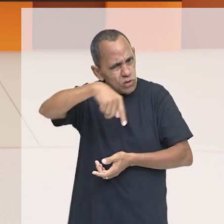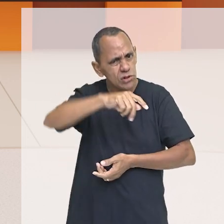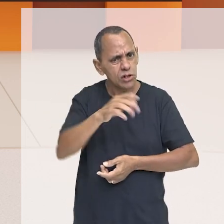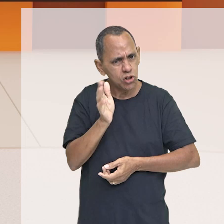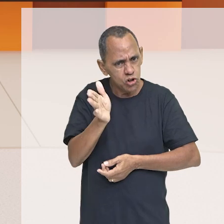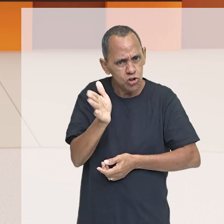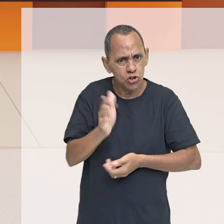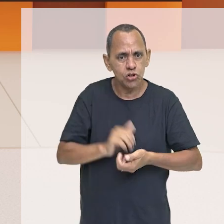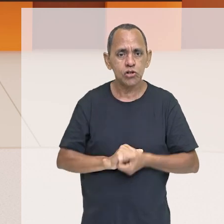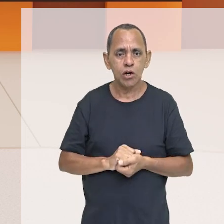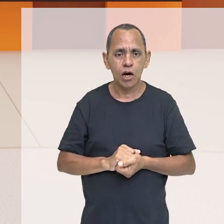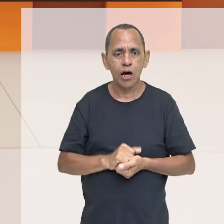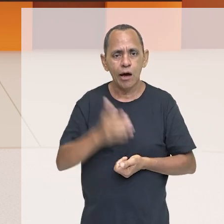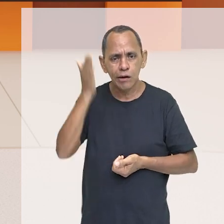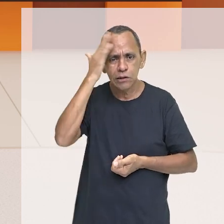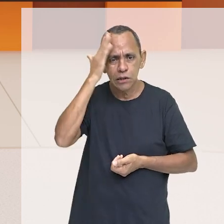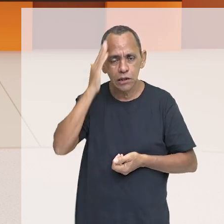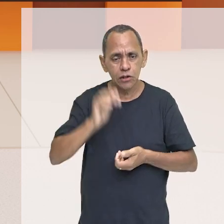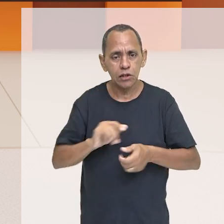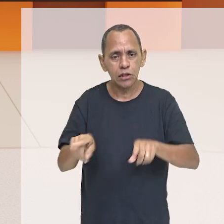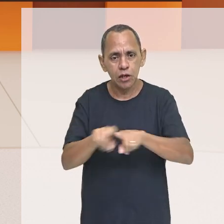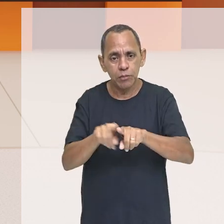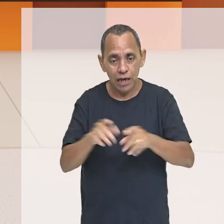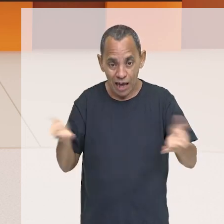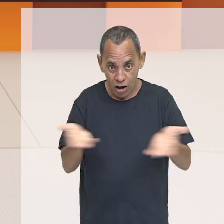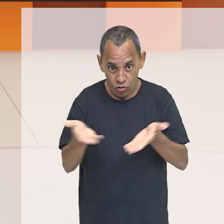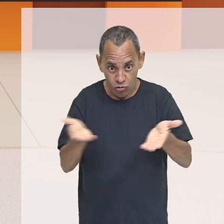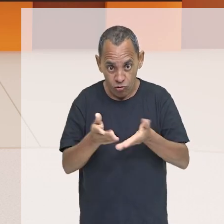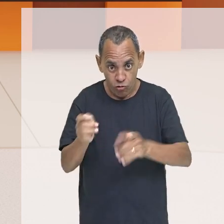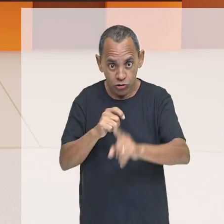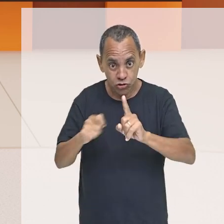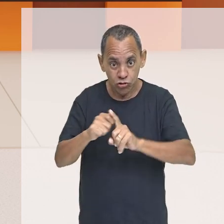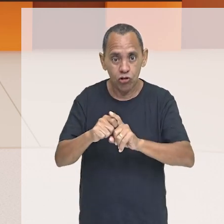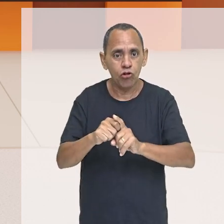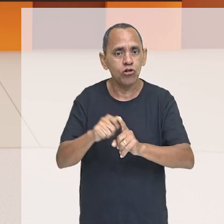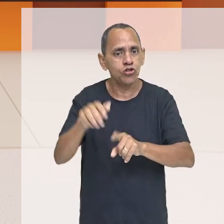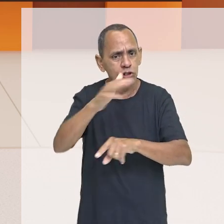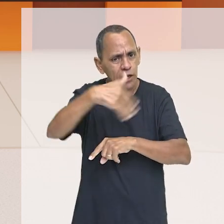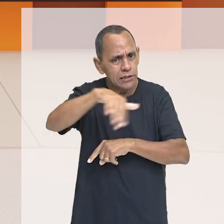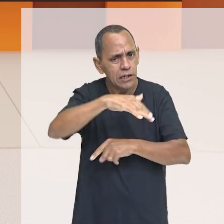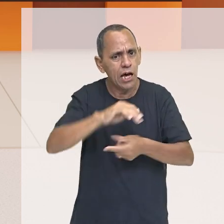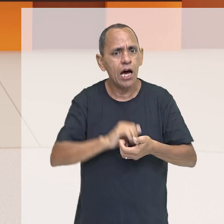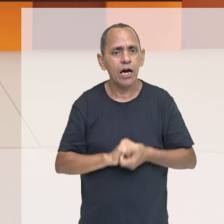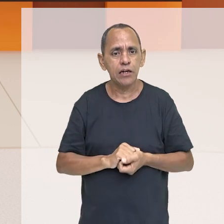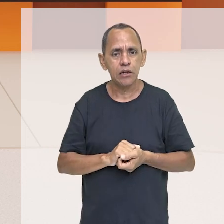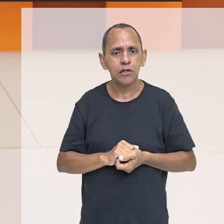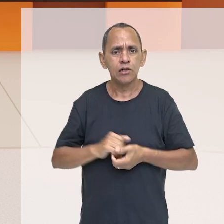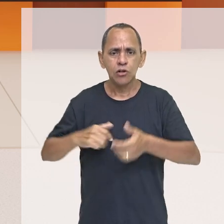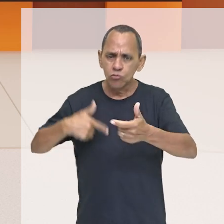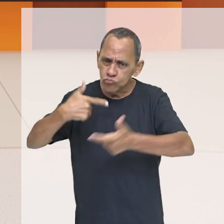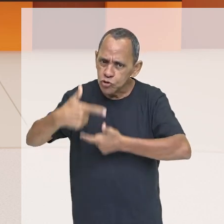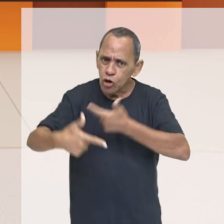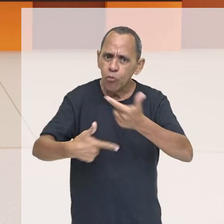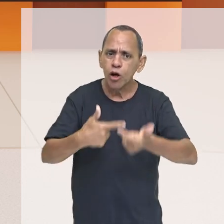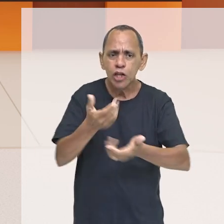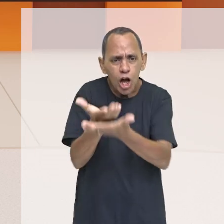em sociologia, vamos trabalhar um pouquinho para rememorarmos e podermos